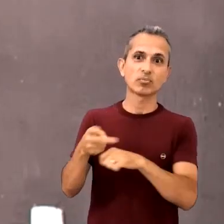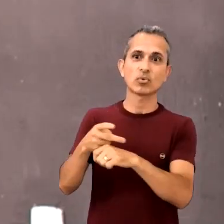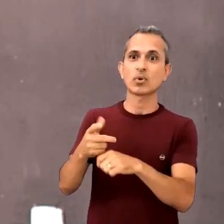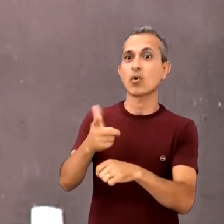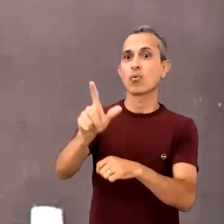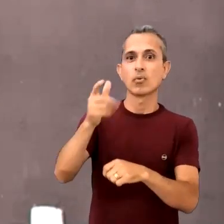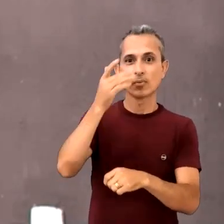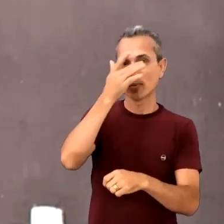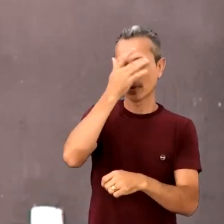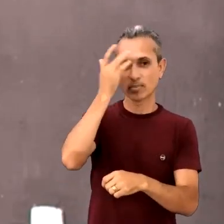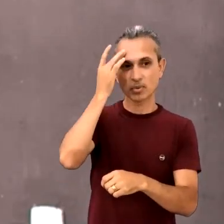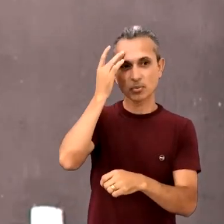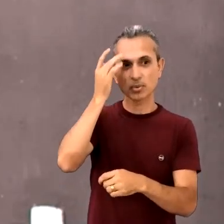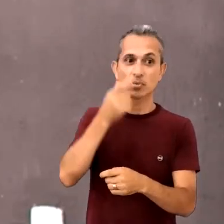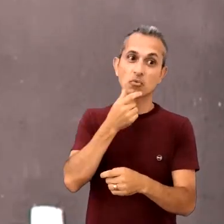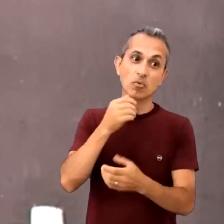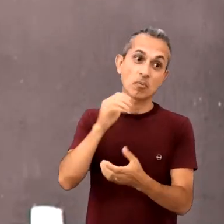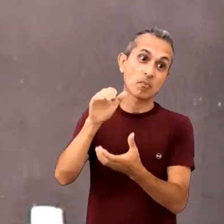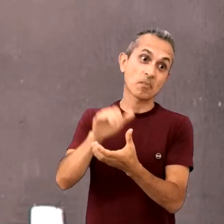um casamento depois de um tempo.